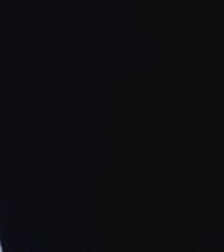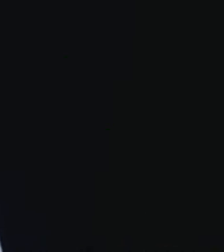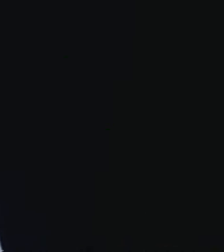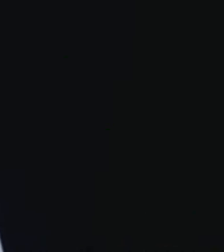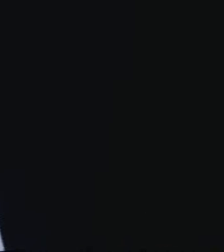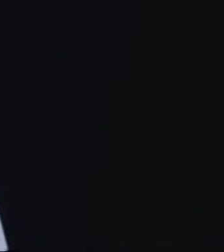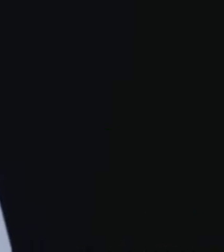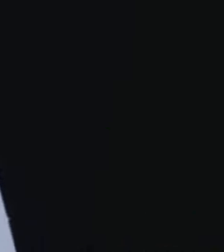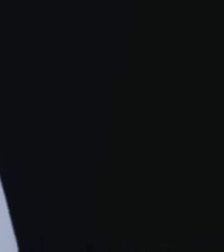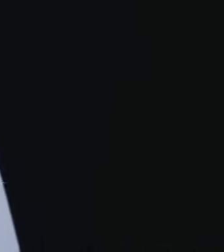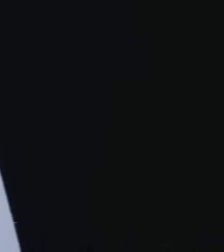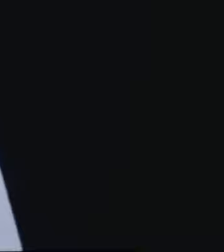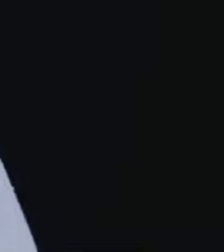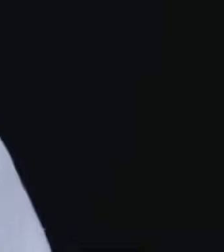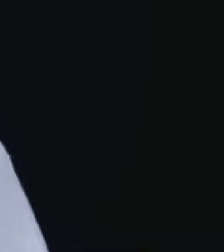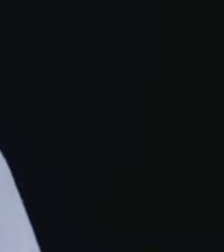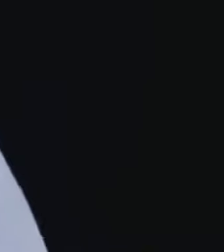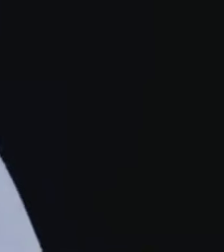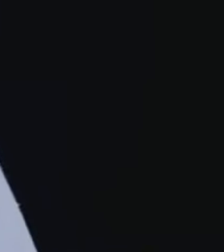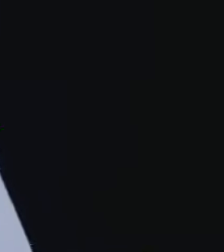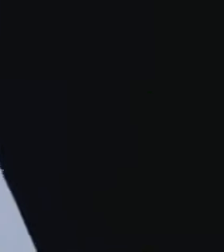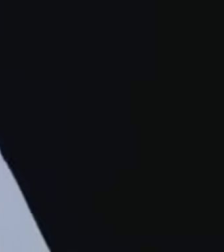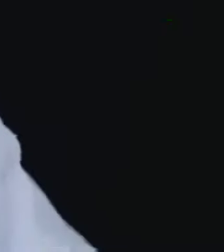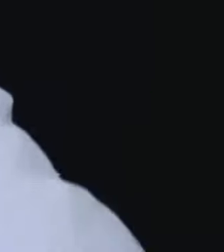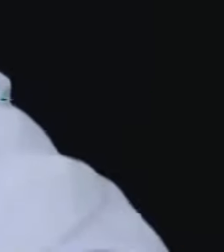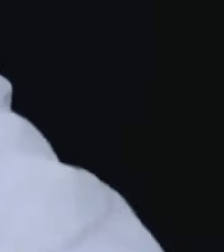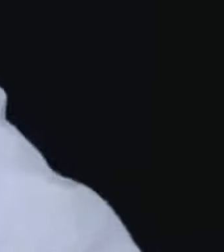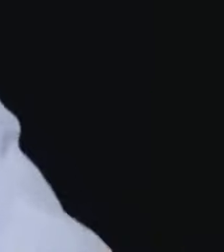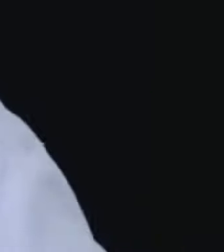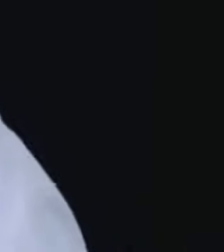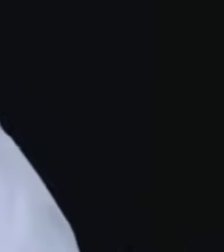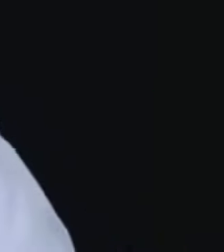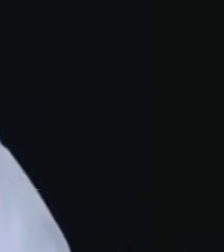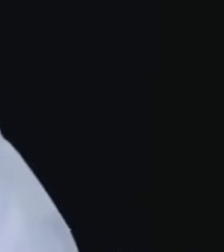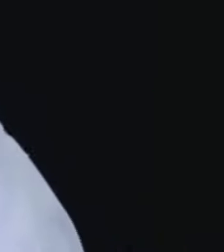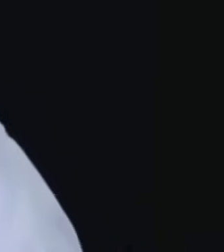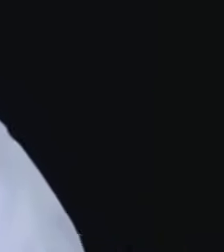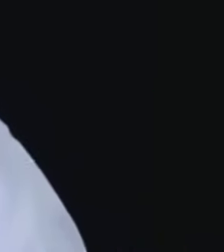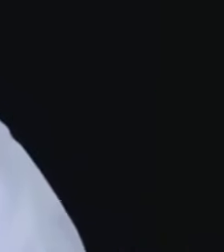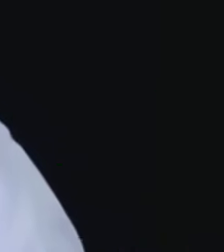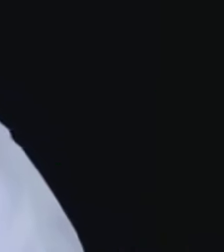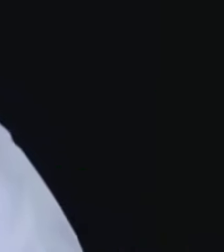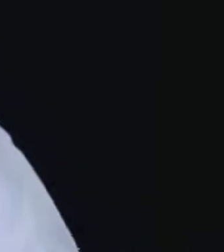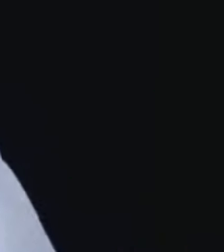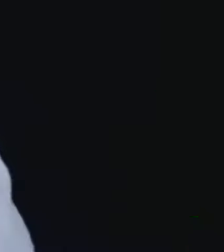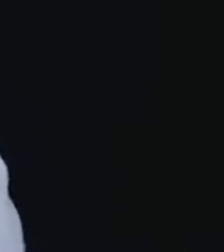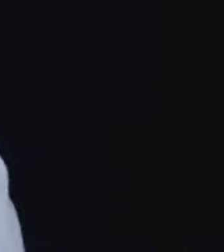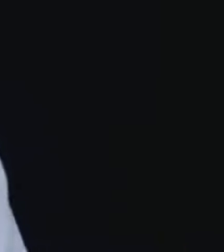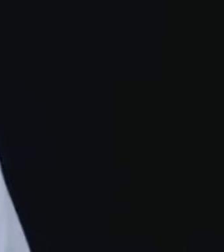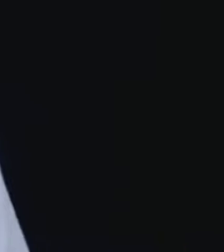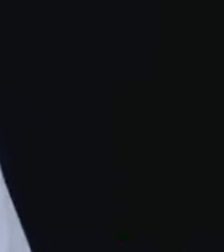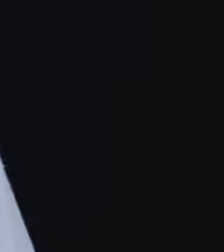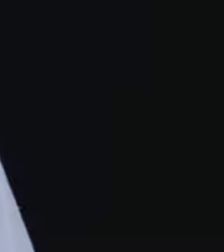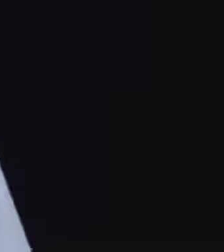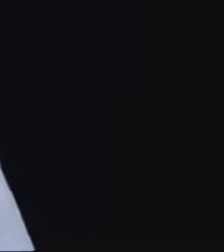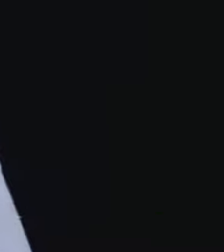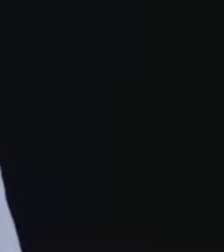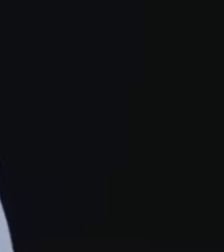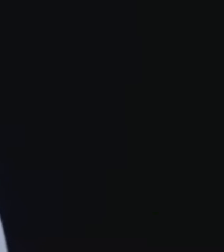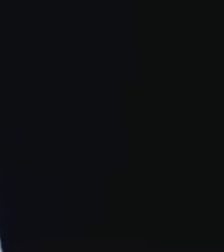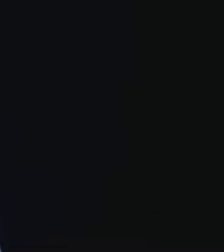túmulos, sepulcros caiados de absoluta nulidade, restando tão